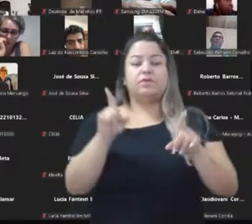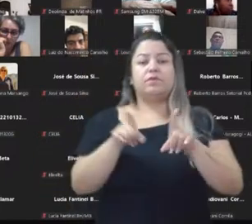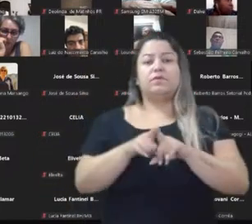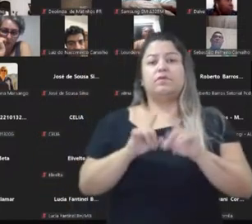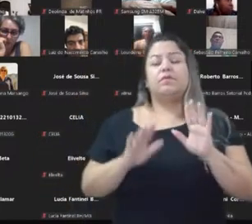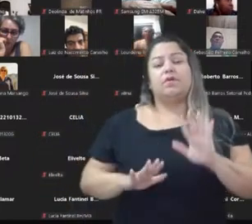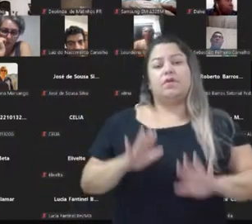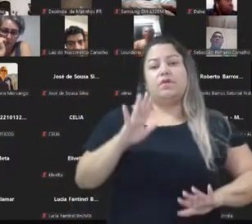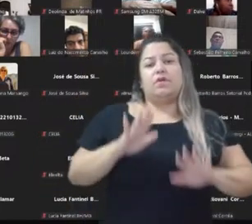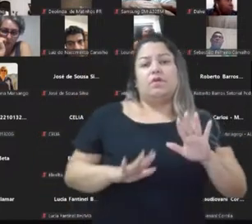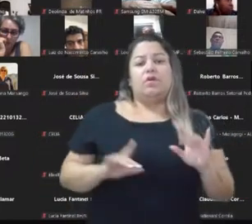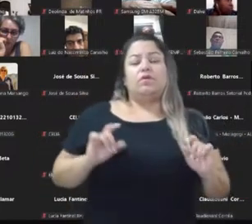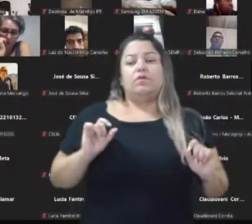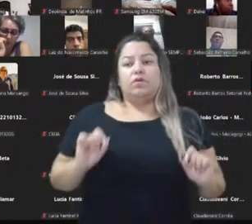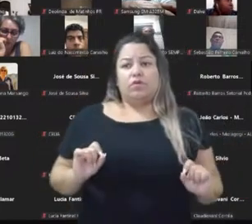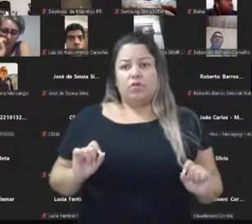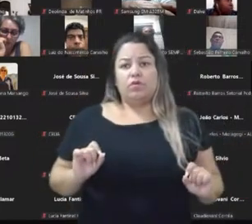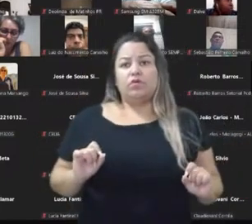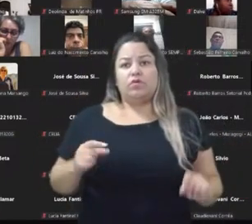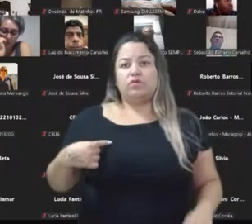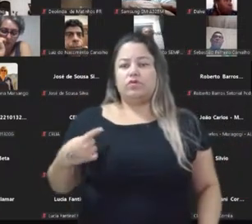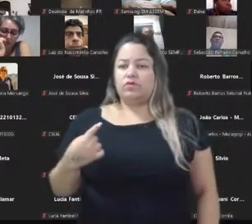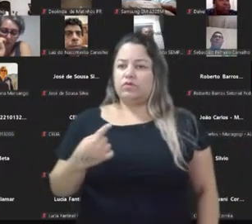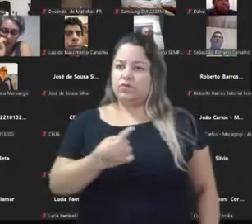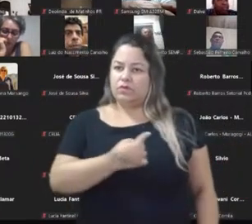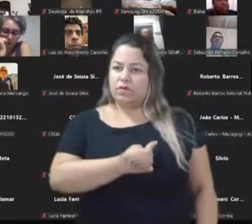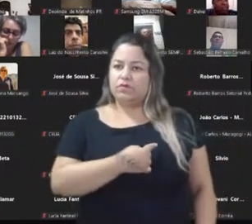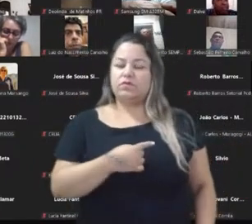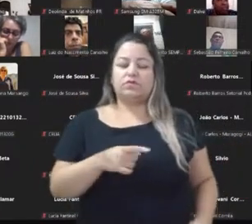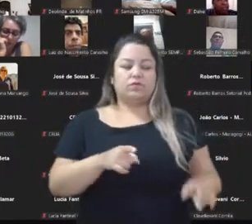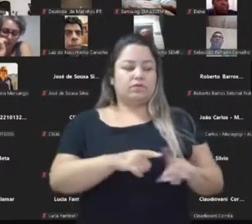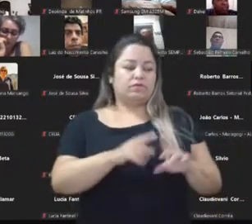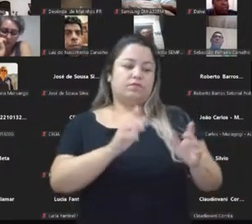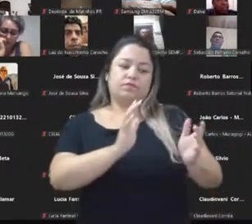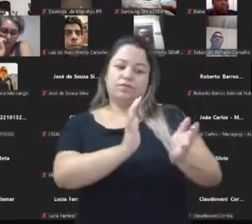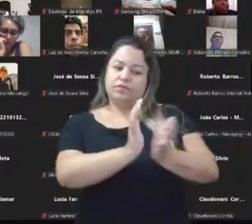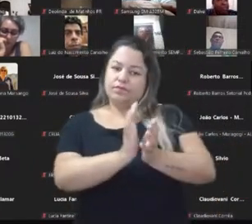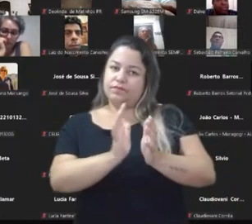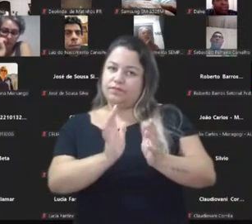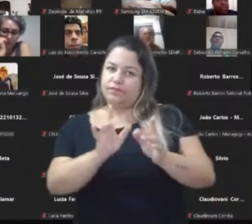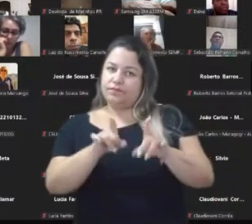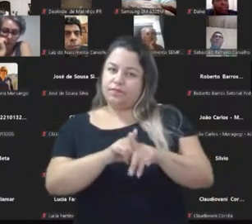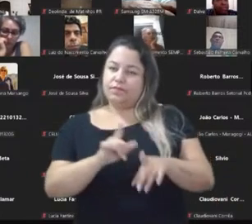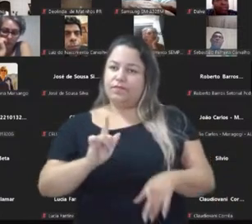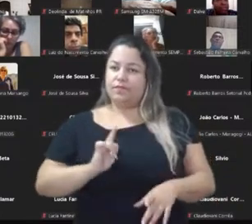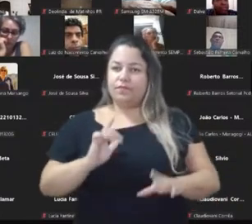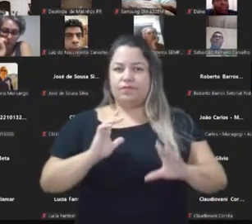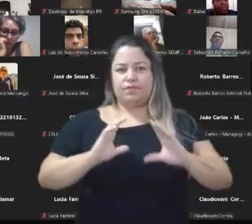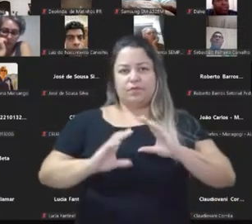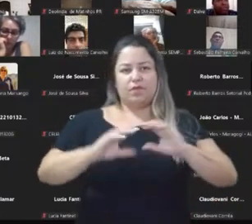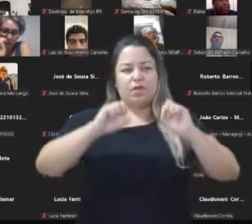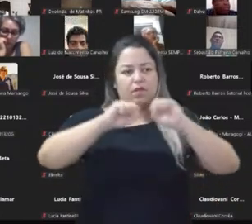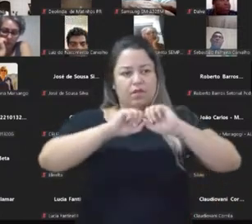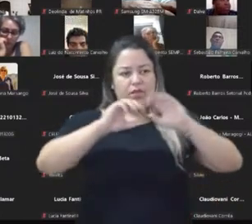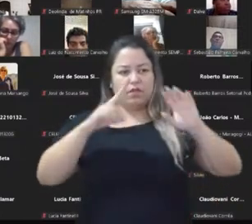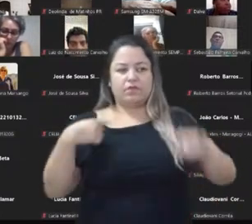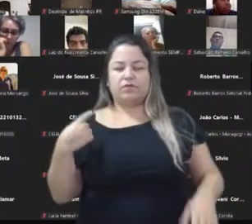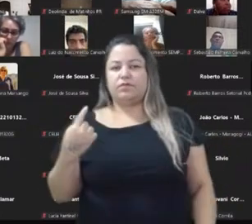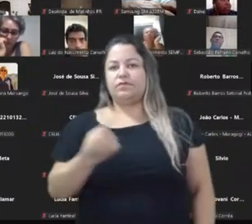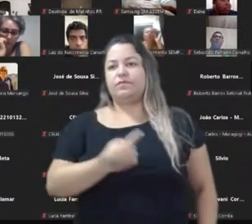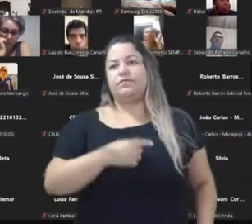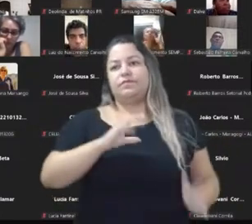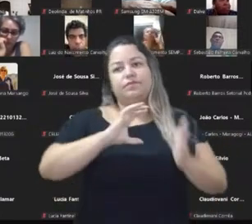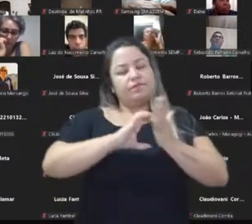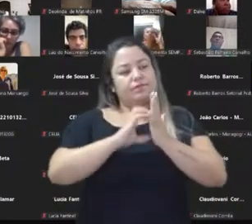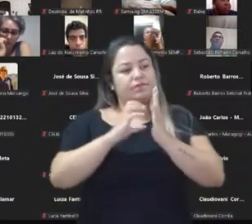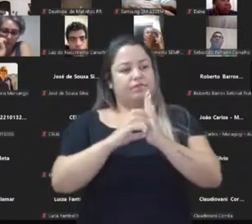vezes o os nossos símbolos coletivos acho que precisa ter uma orientação Clara do nosso partido eu acho que